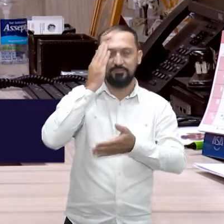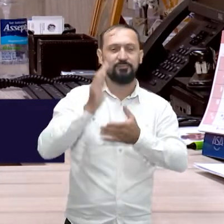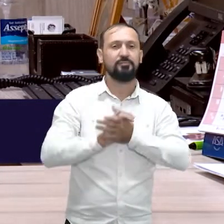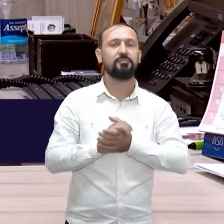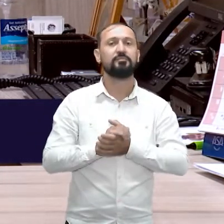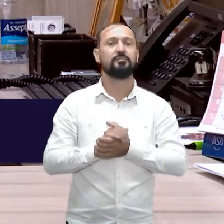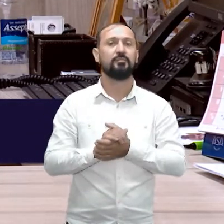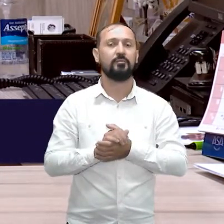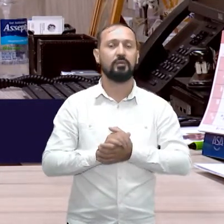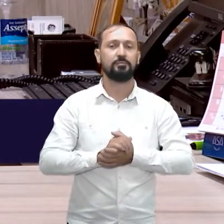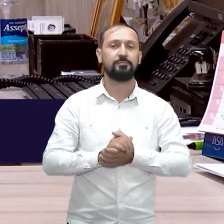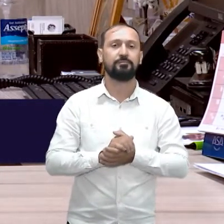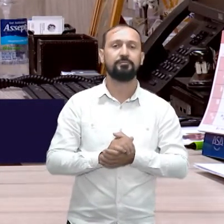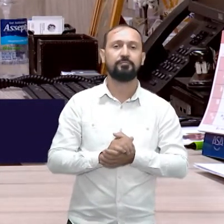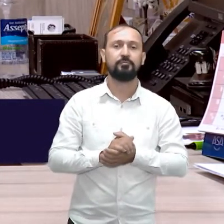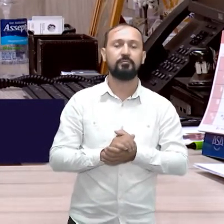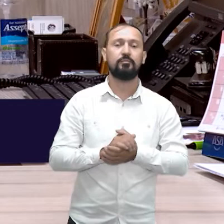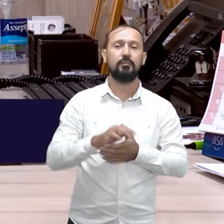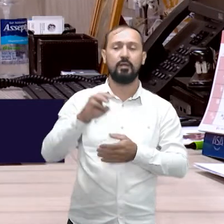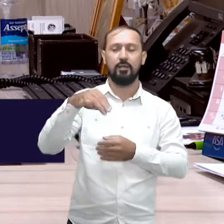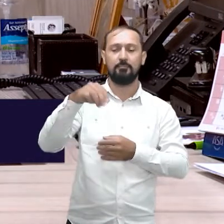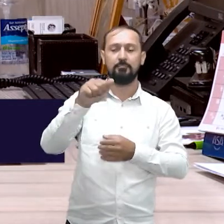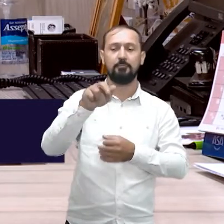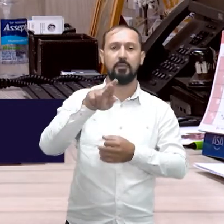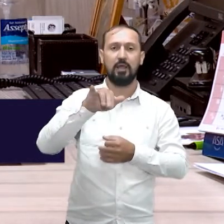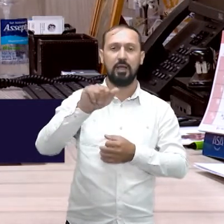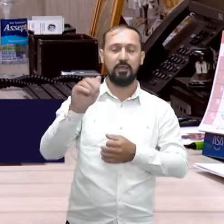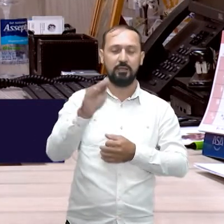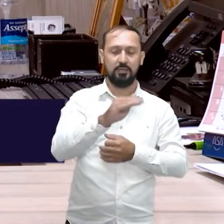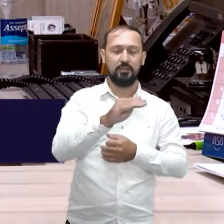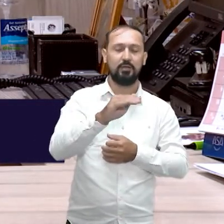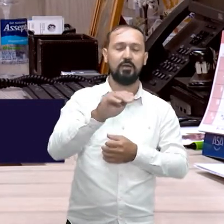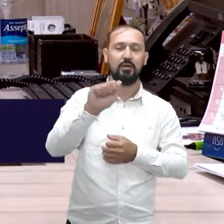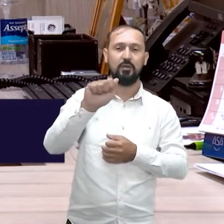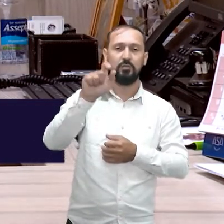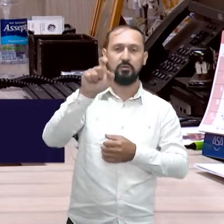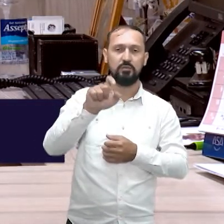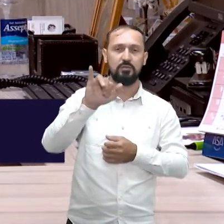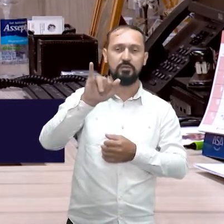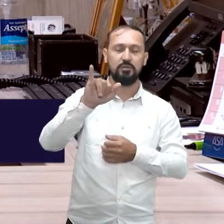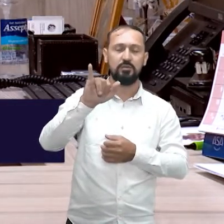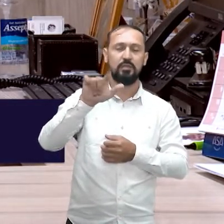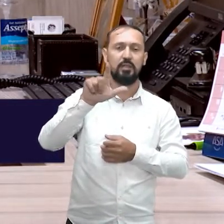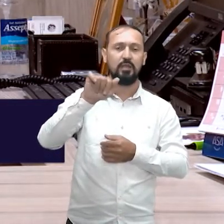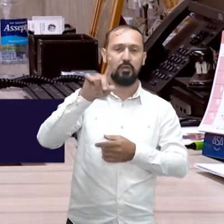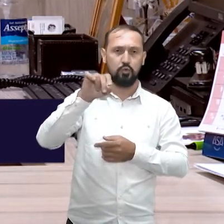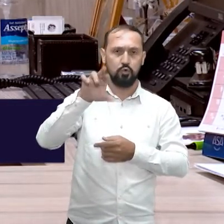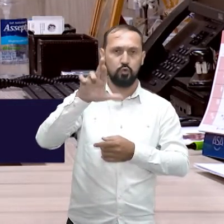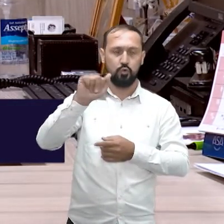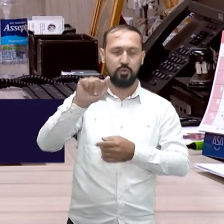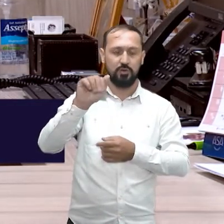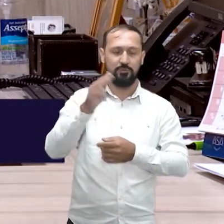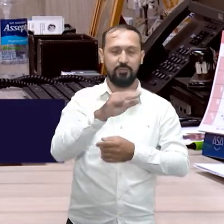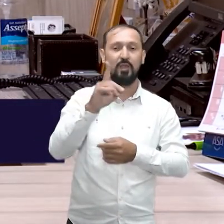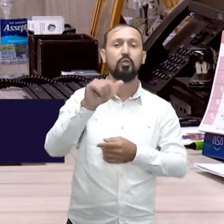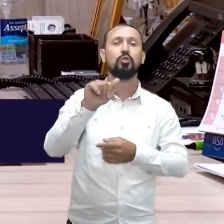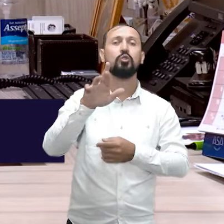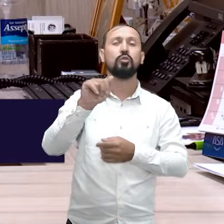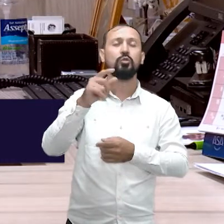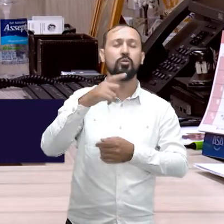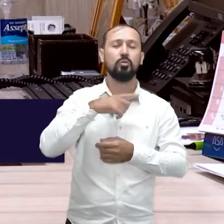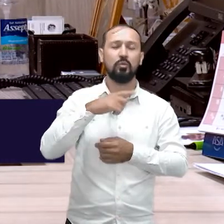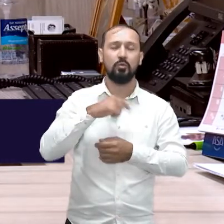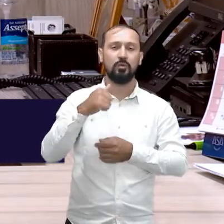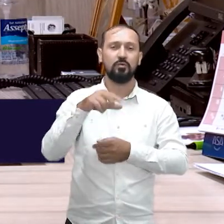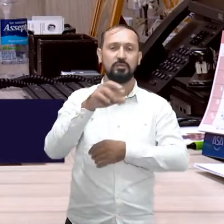medicina preventiva. Tenho que ressaltar aqui que a Maria Auxiliadora Budibe, a Dorinha, ela, nossa diretora de